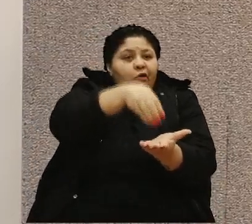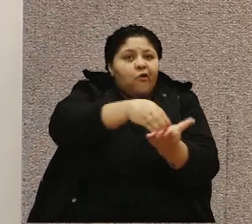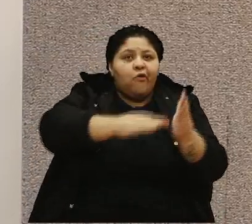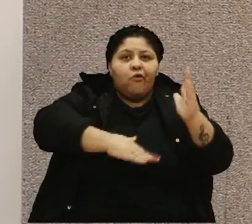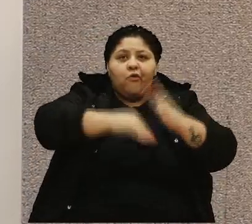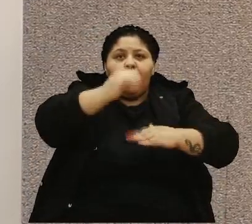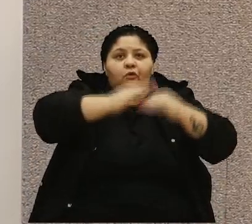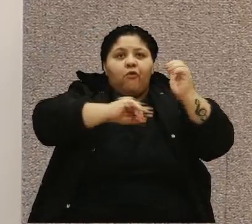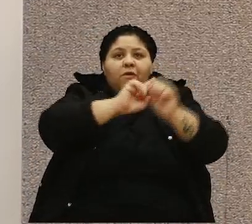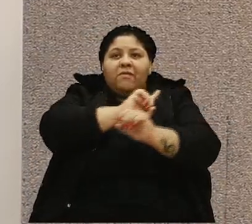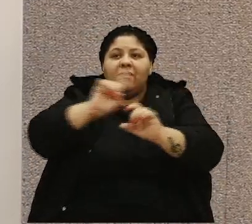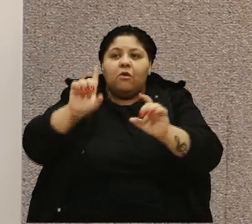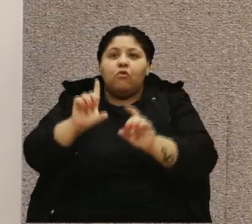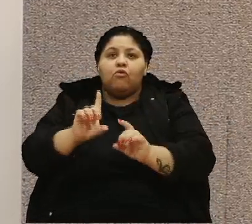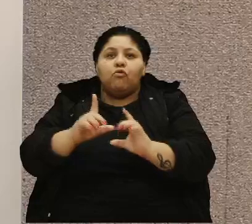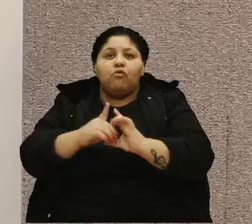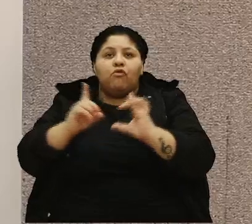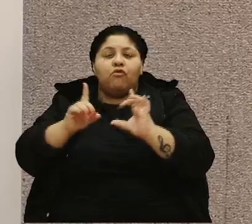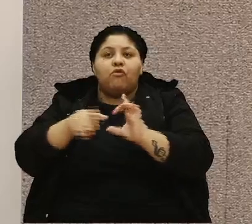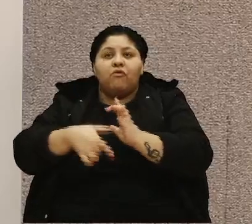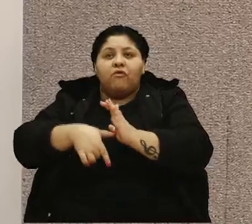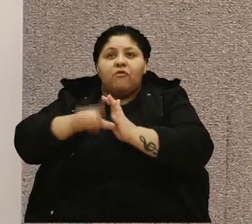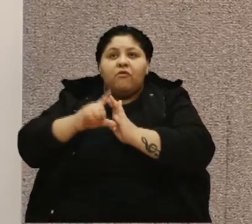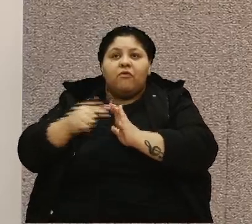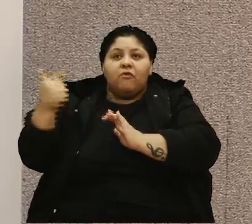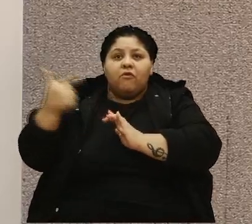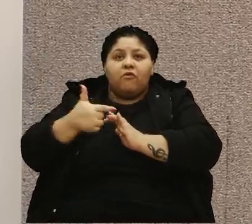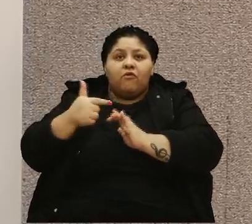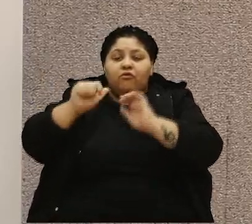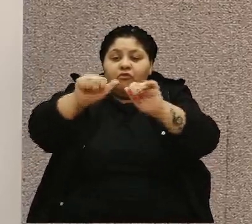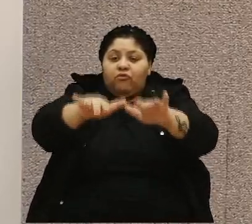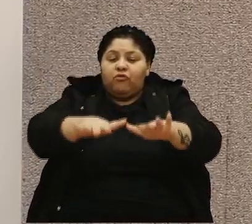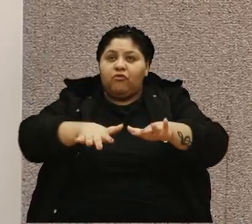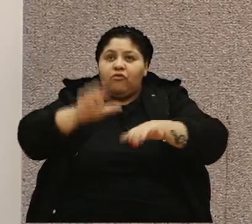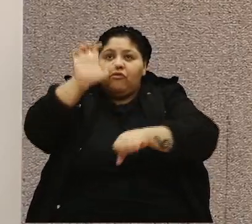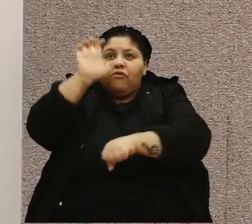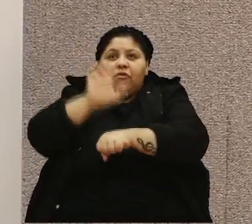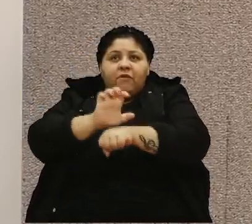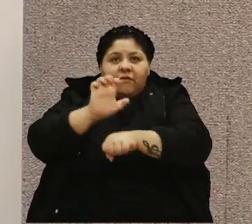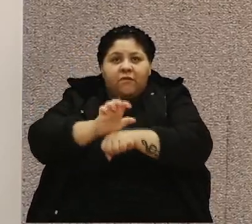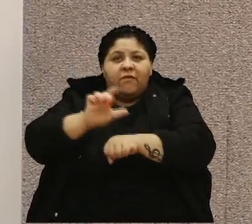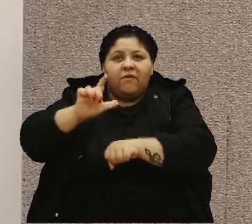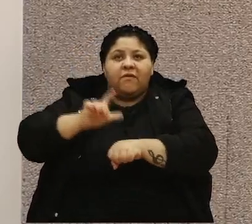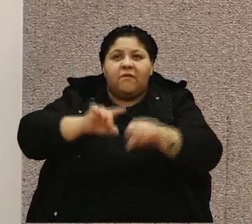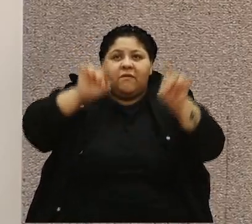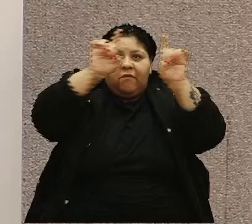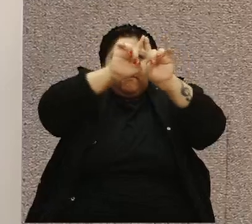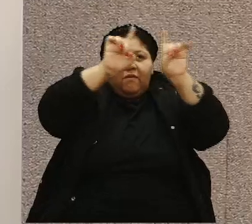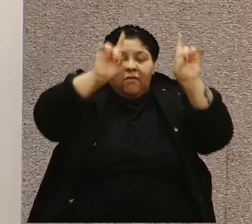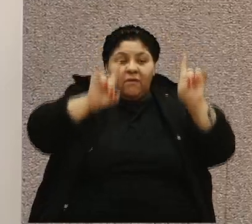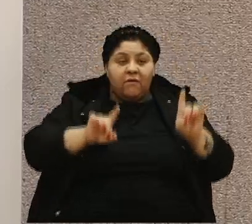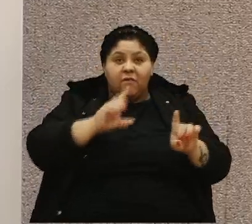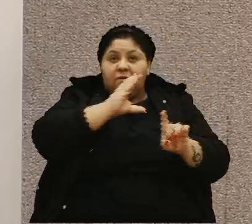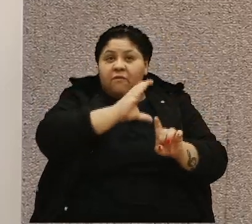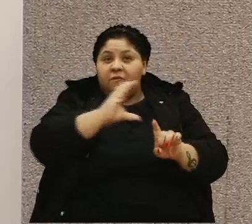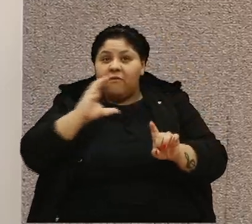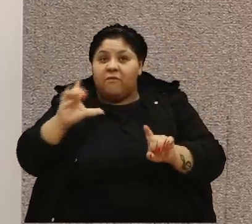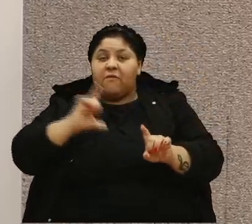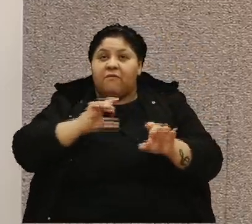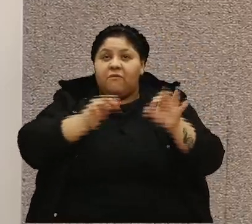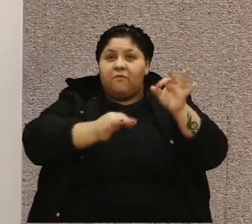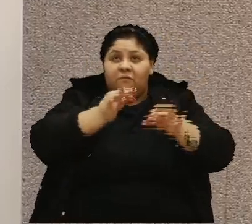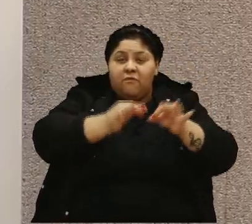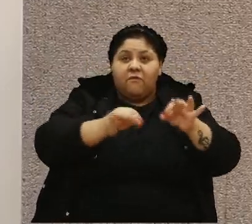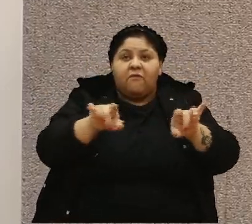não deliberativo. Uma vez que nós somos o segundo parlamento do Estado, que nós temos servidores de carreira nesta Câmara, que nós temos um jurídico e